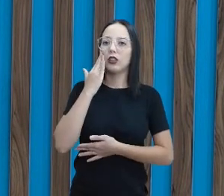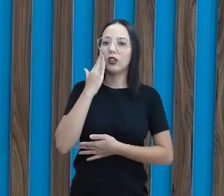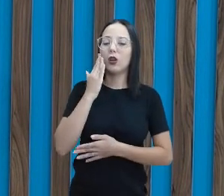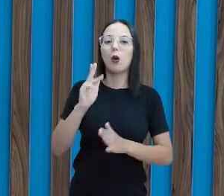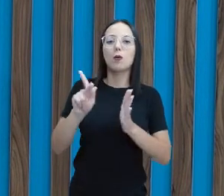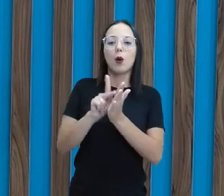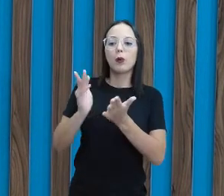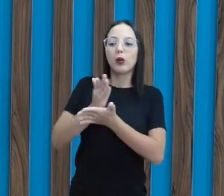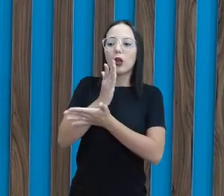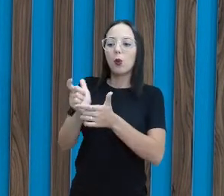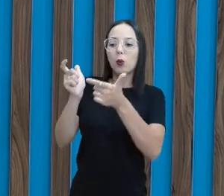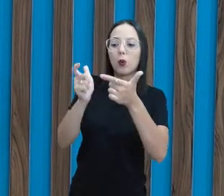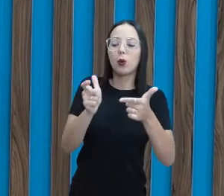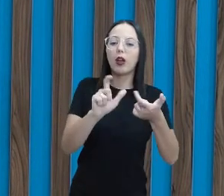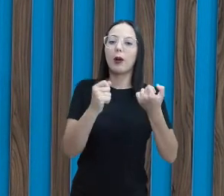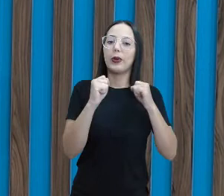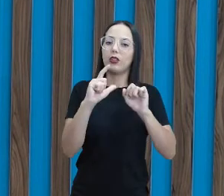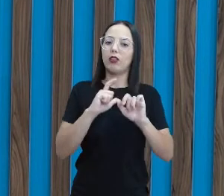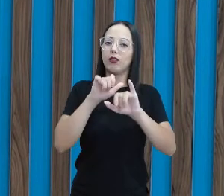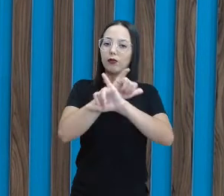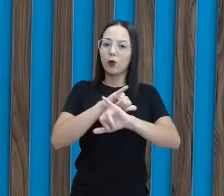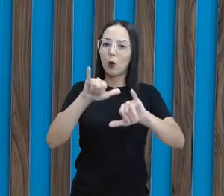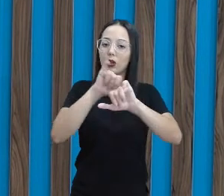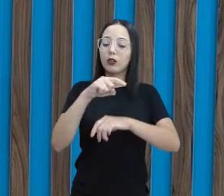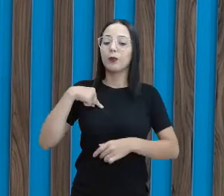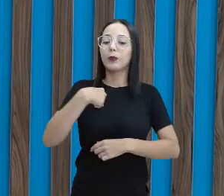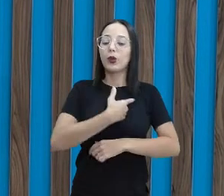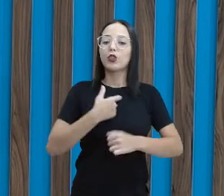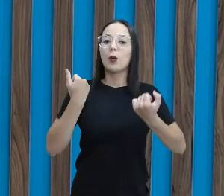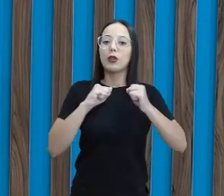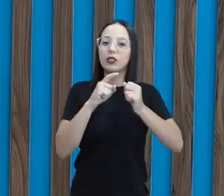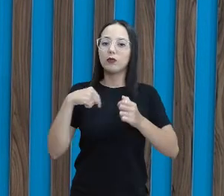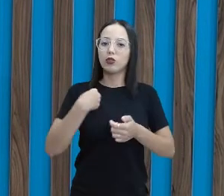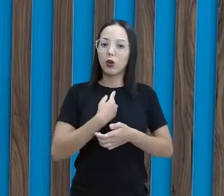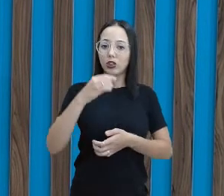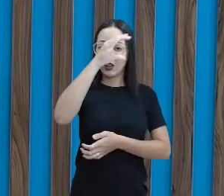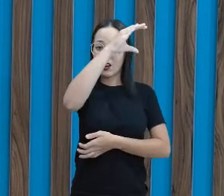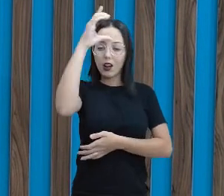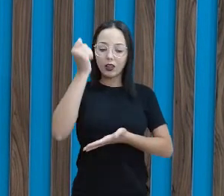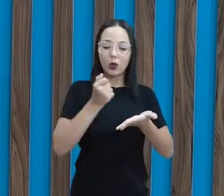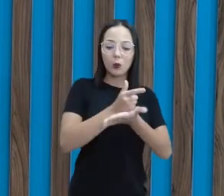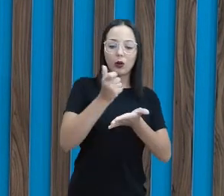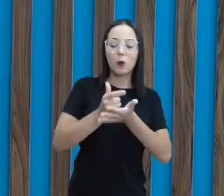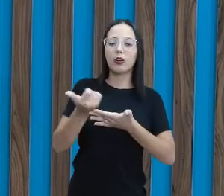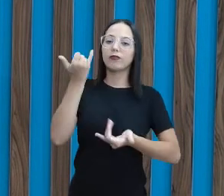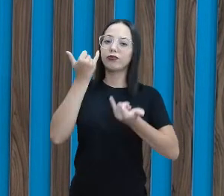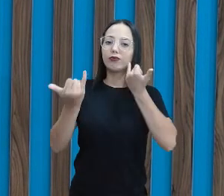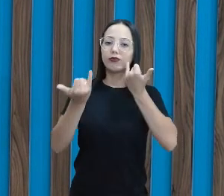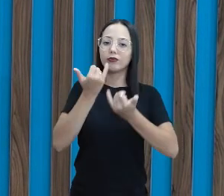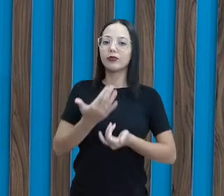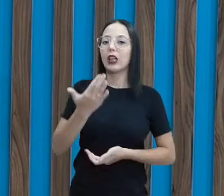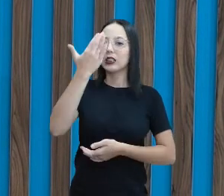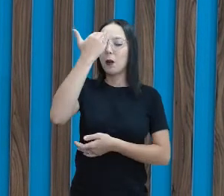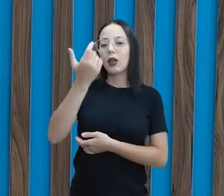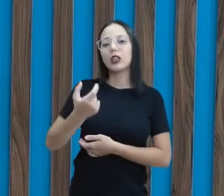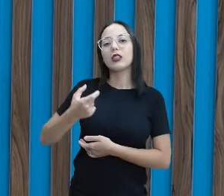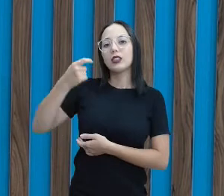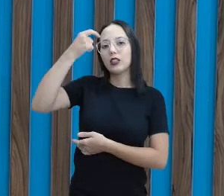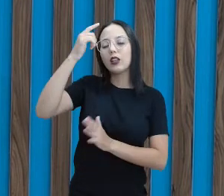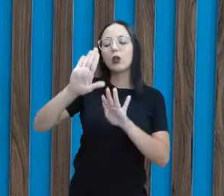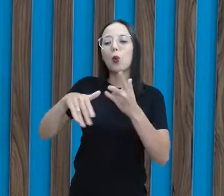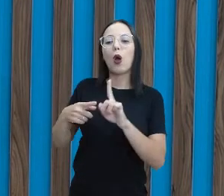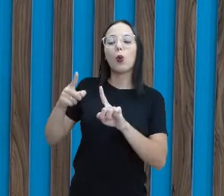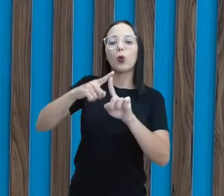em algum lugar vai ter que estar essa informação. Nós precisamos, enquanto consumidores, receber essa informação, né? Que tipo